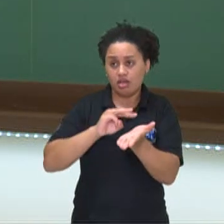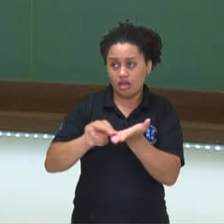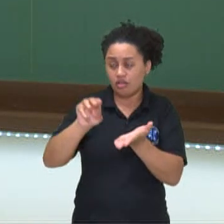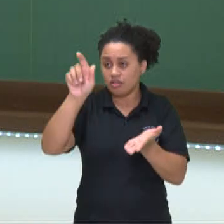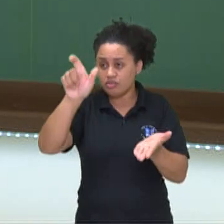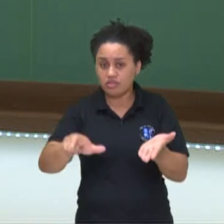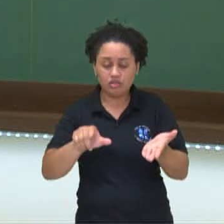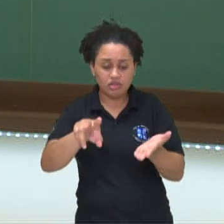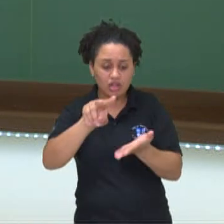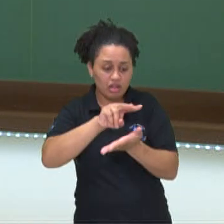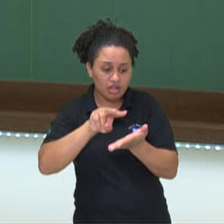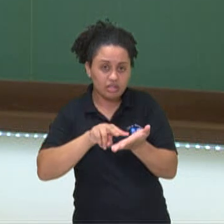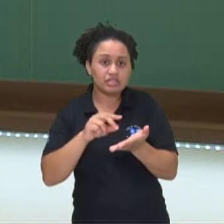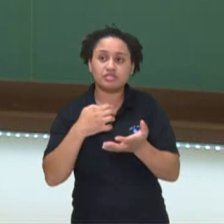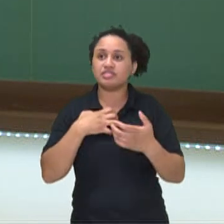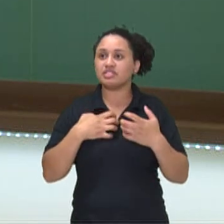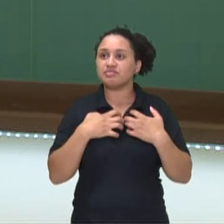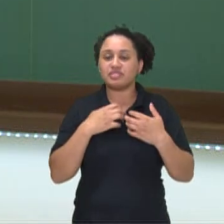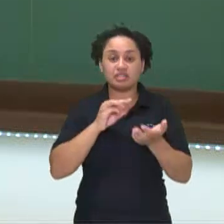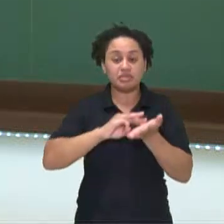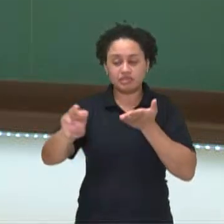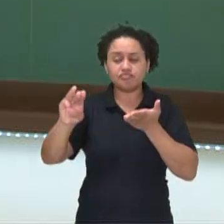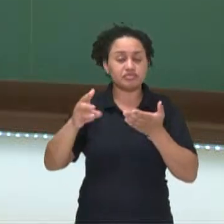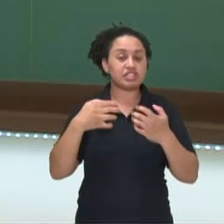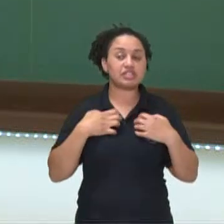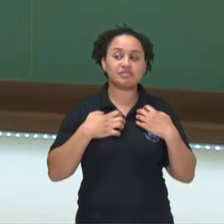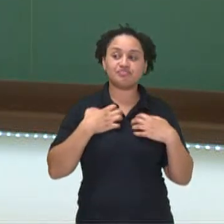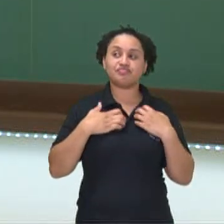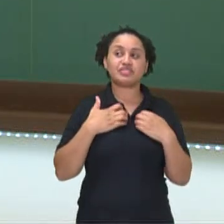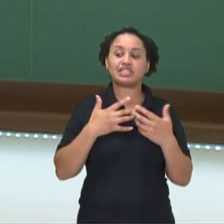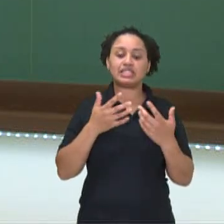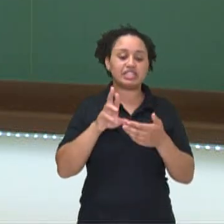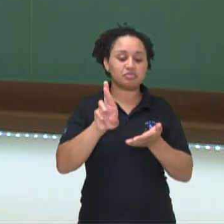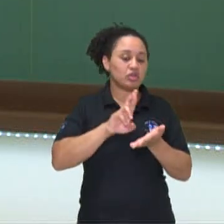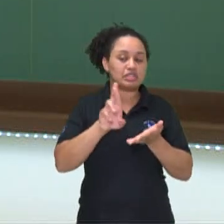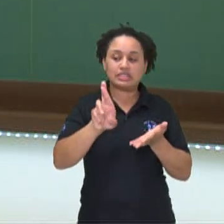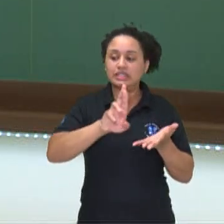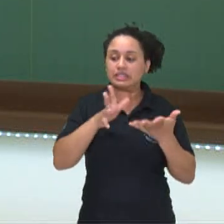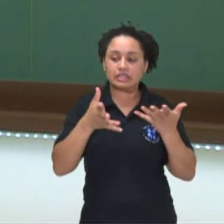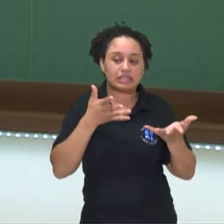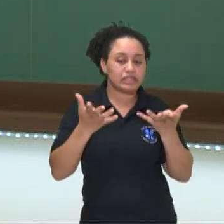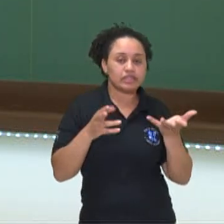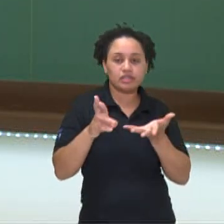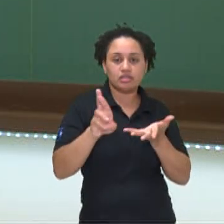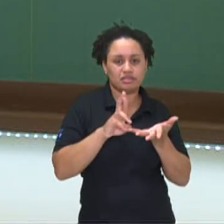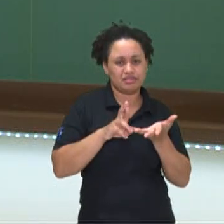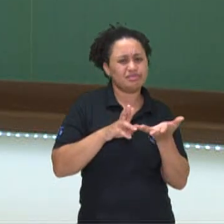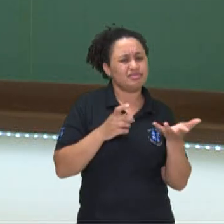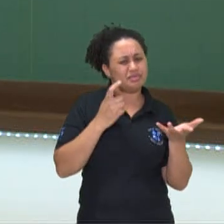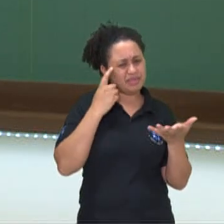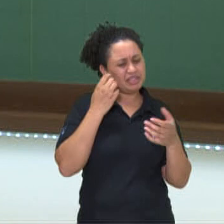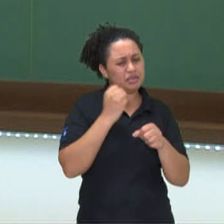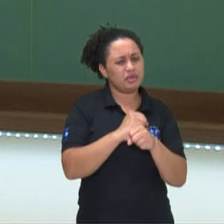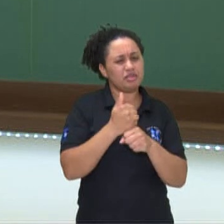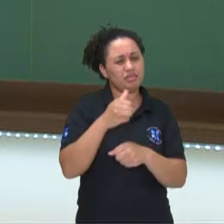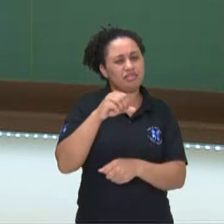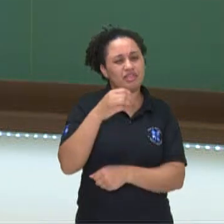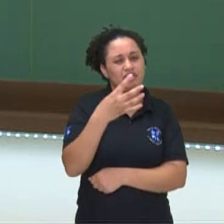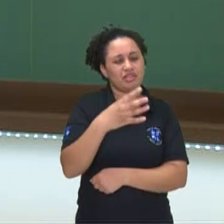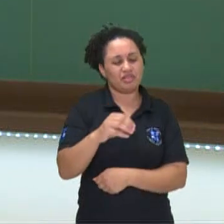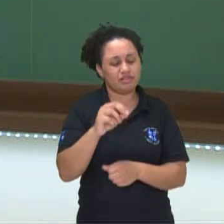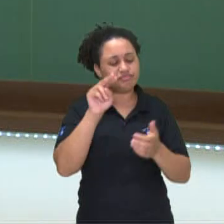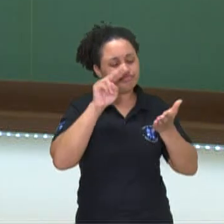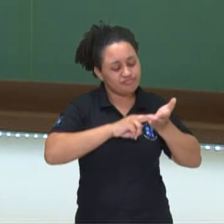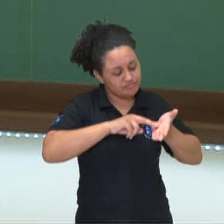outra pessoa e você já fica naquela ansiedade que a pessoa já te responda. Agora imagine em 1940 que você enviava